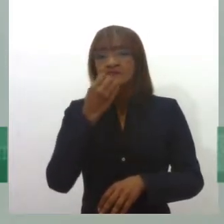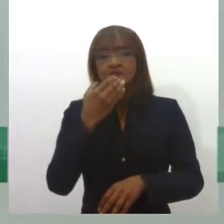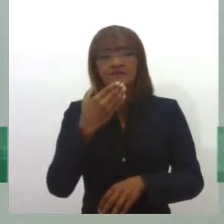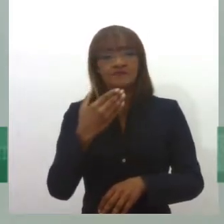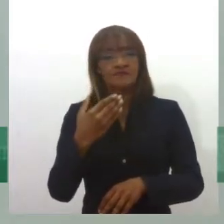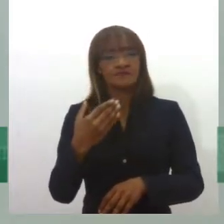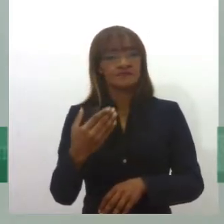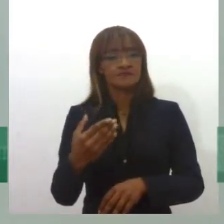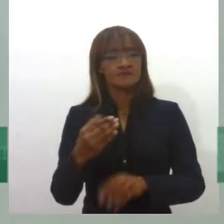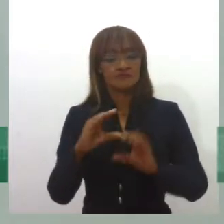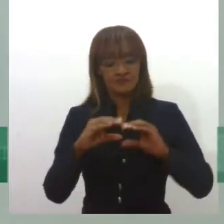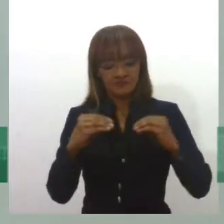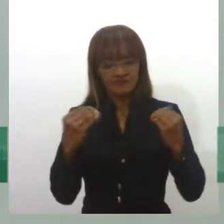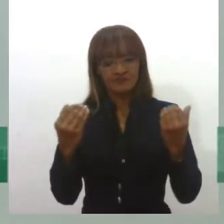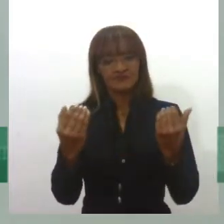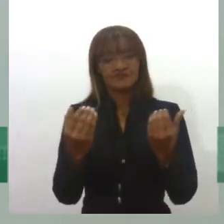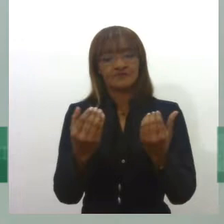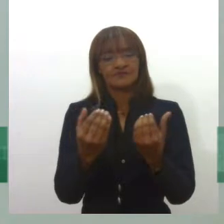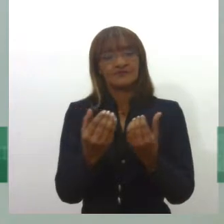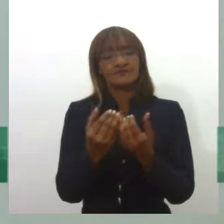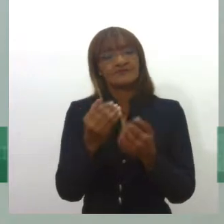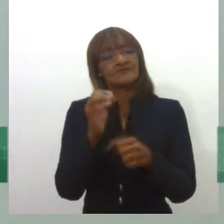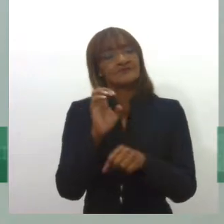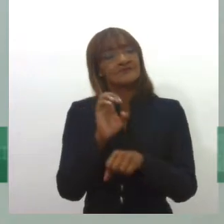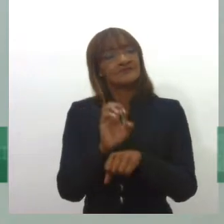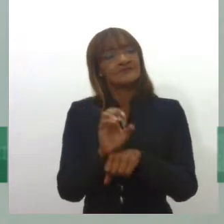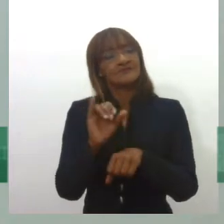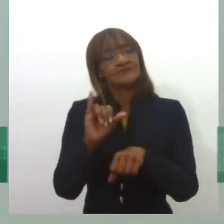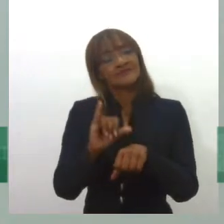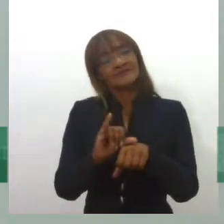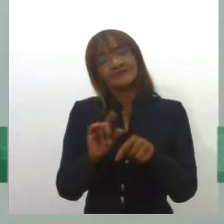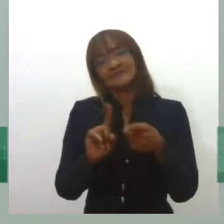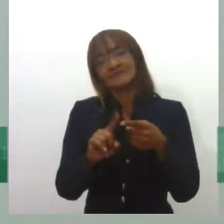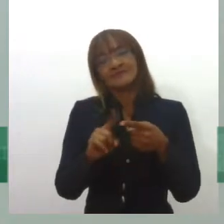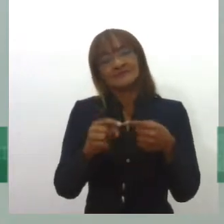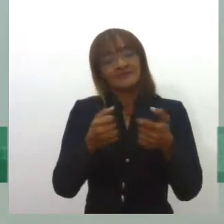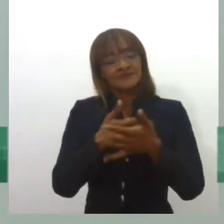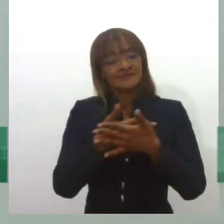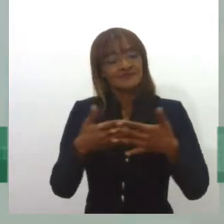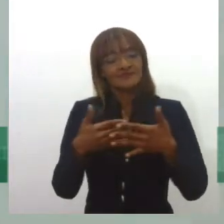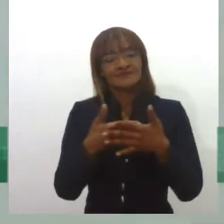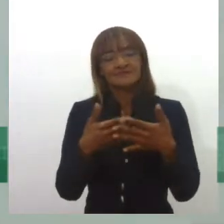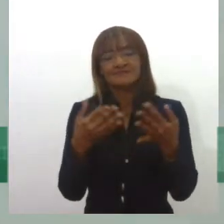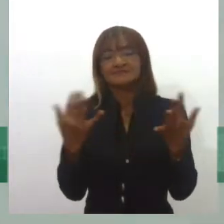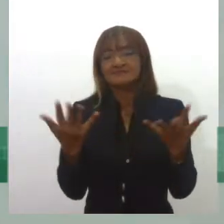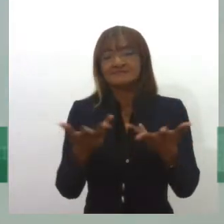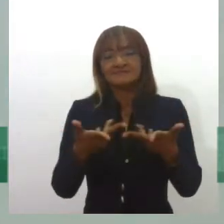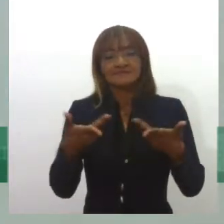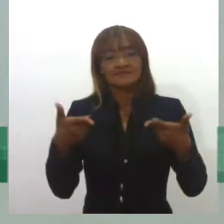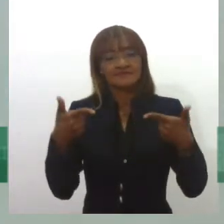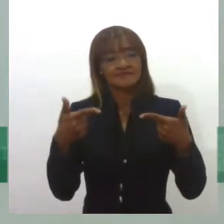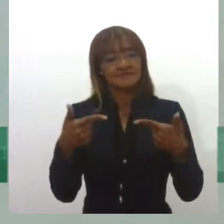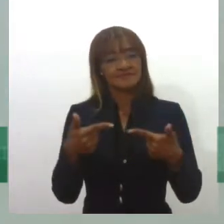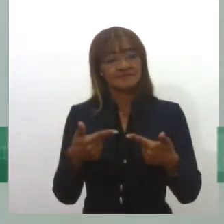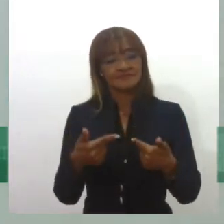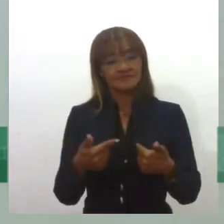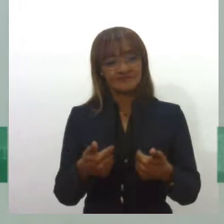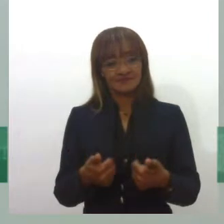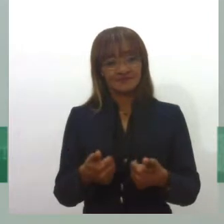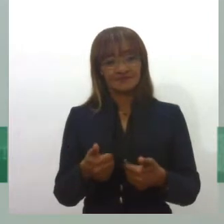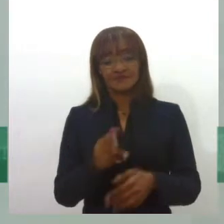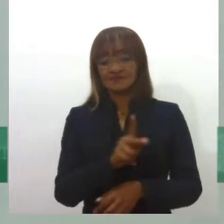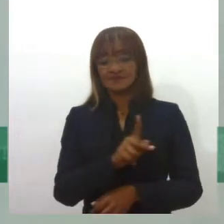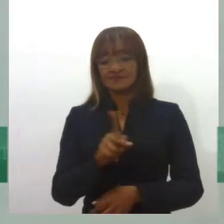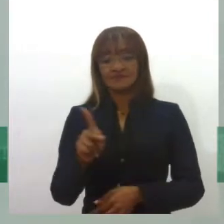estado acolhedor, assim como uma capital, uma cidade maravilhosa. Cumprimentar o presidente do